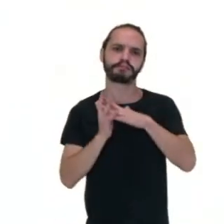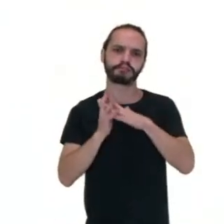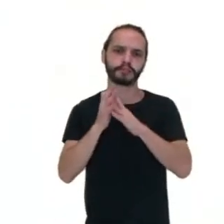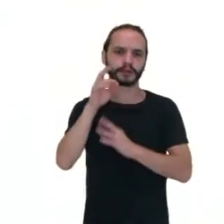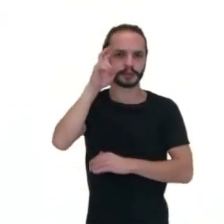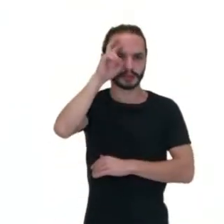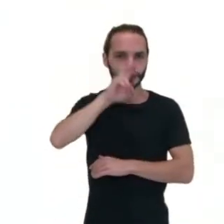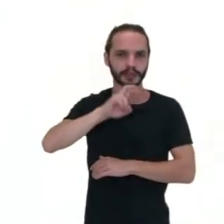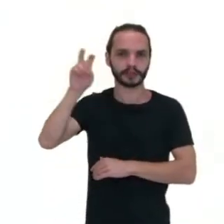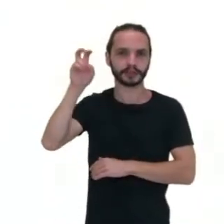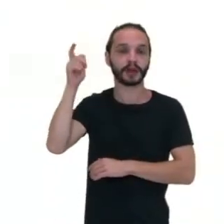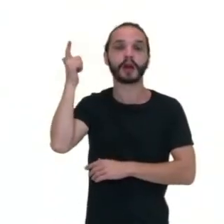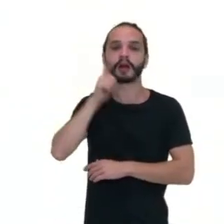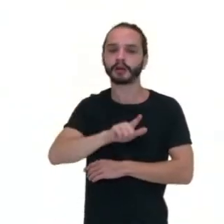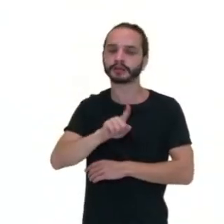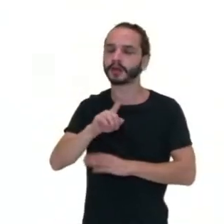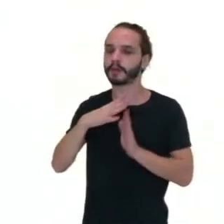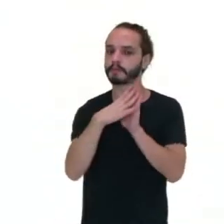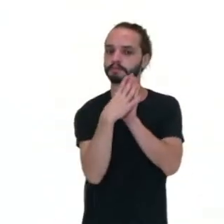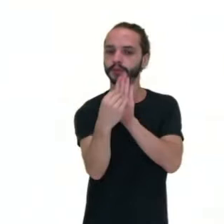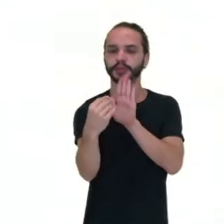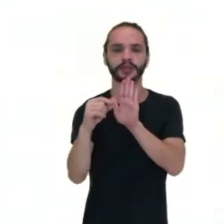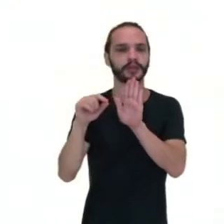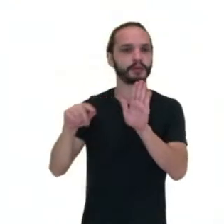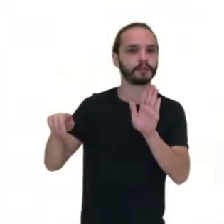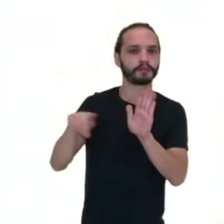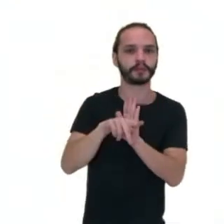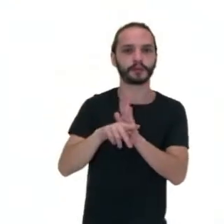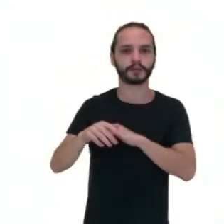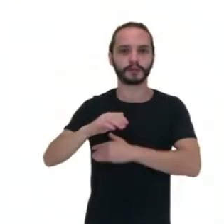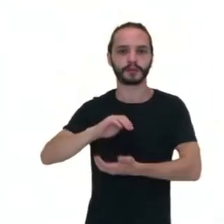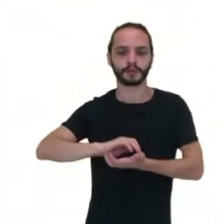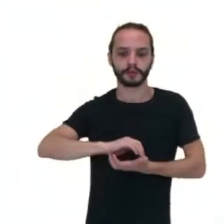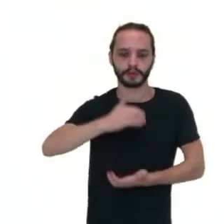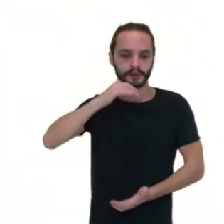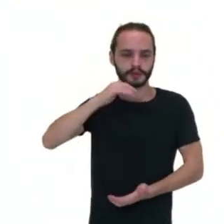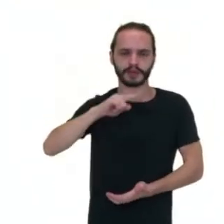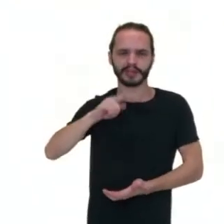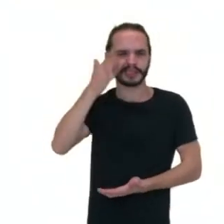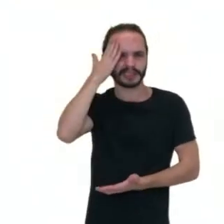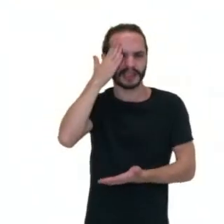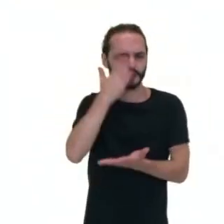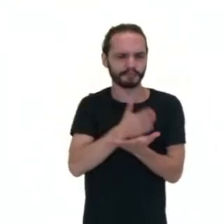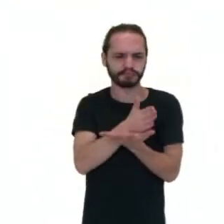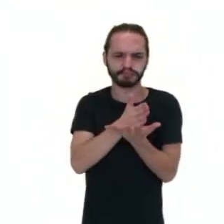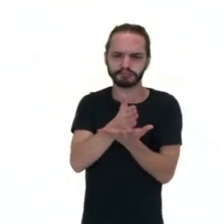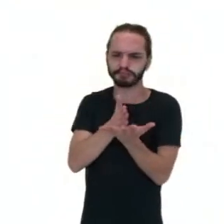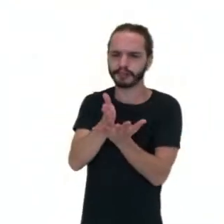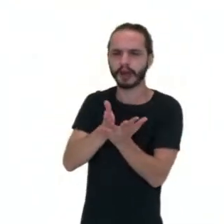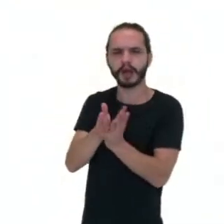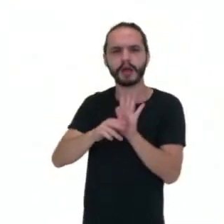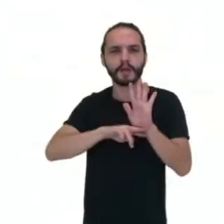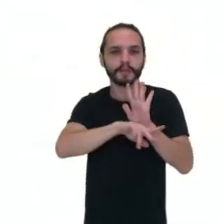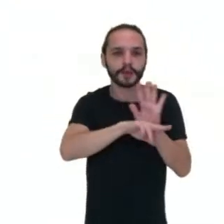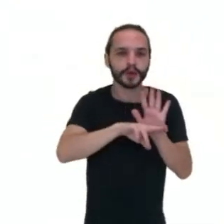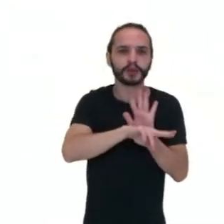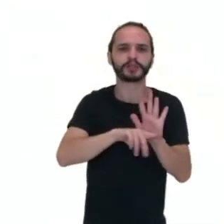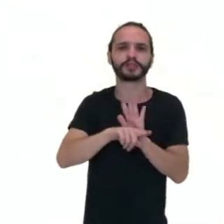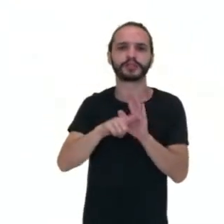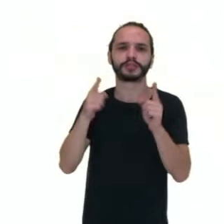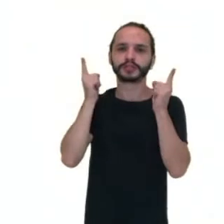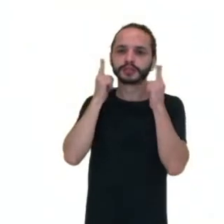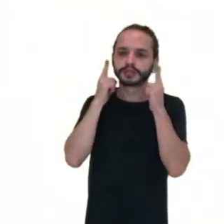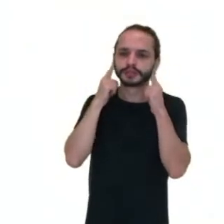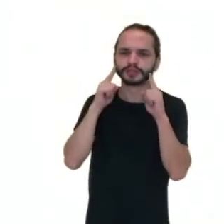do homem renascentista, ele é um polimata. Polimata é pessoa que sabe várias matérias, então ele começa a estudar biologia, começa a estudar acústica, começa